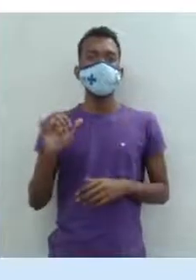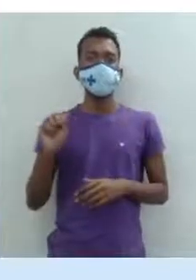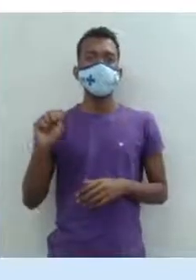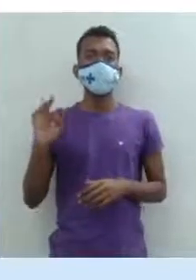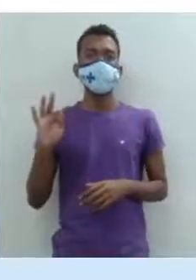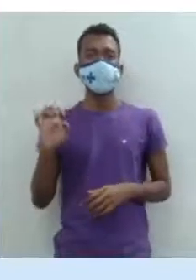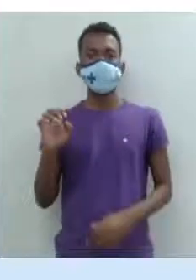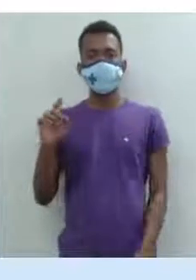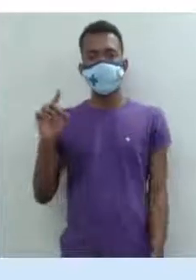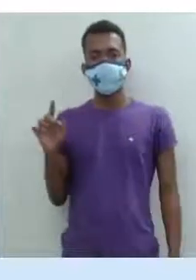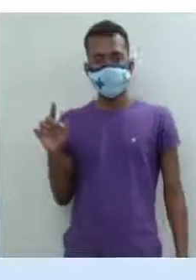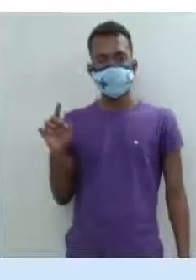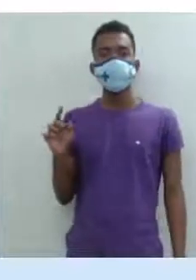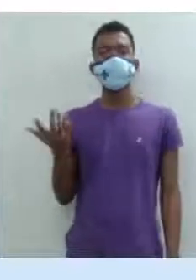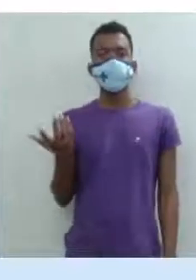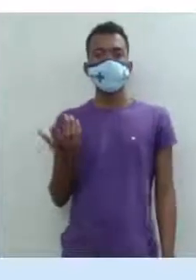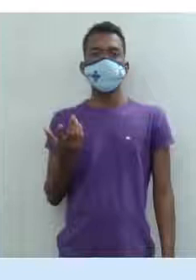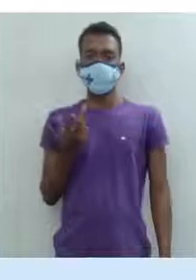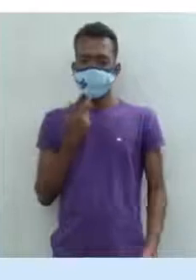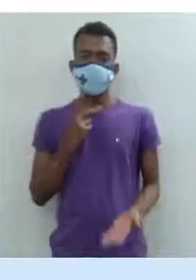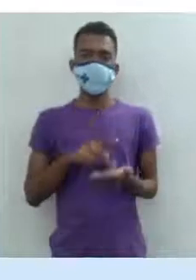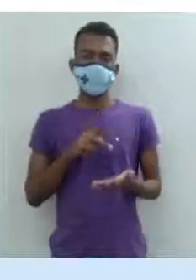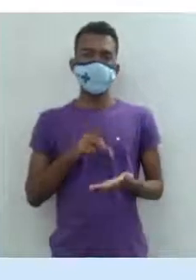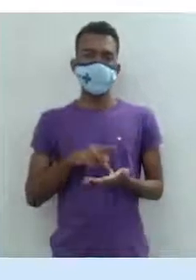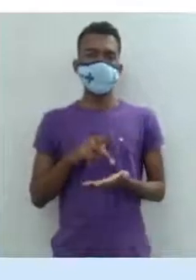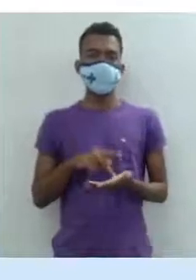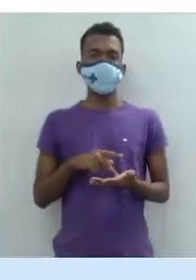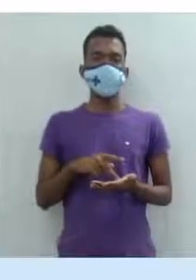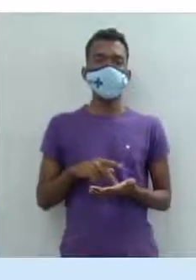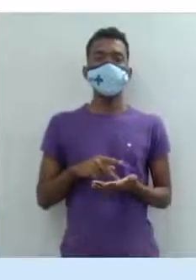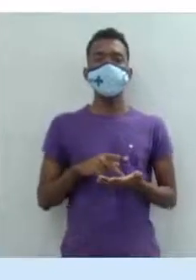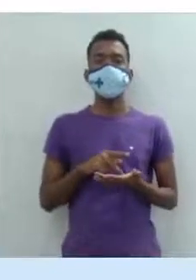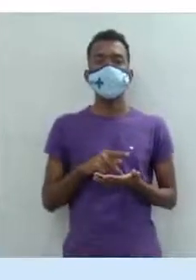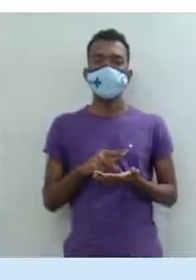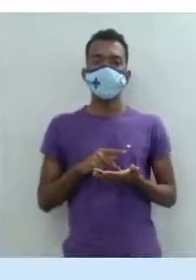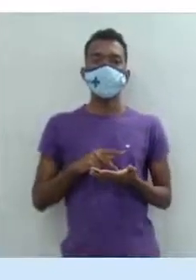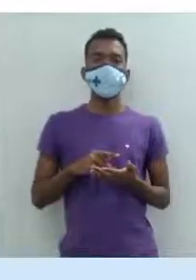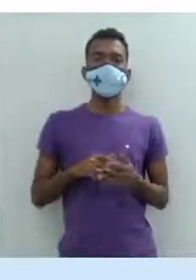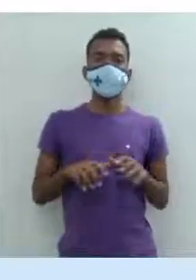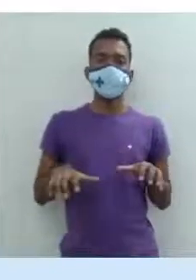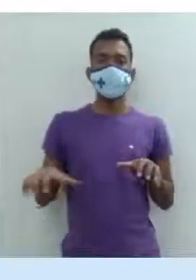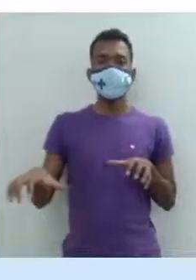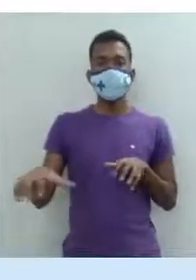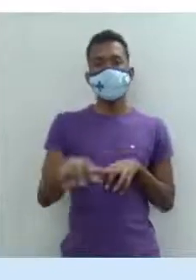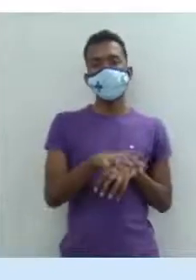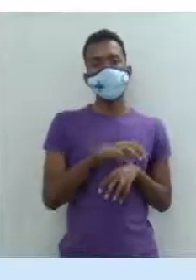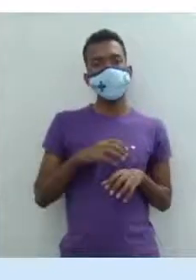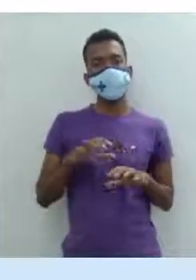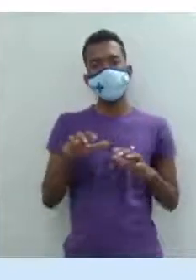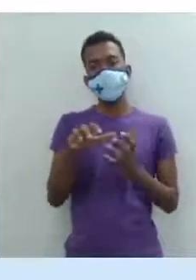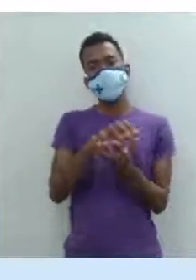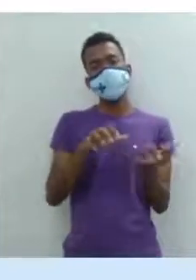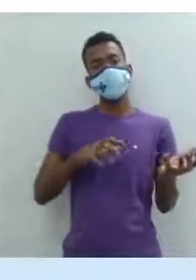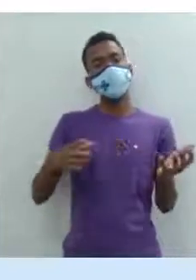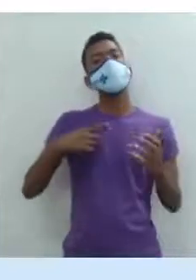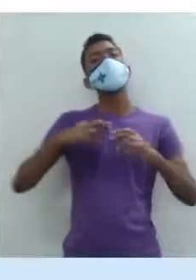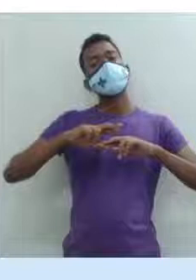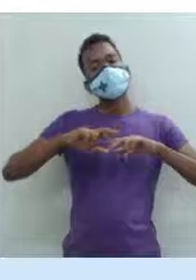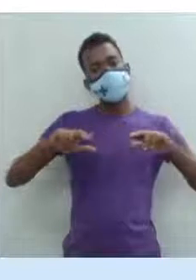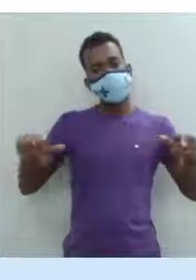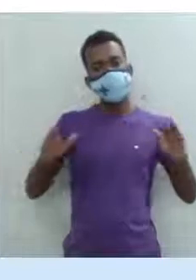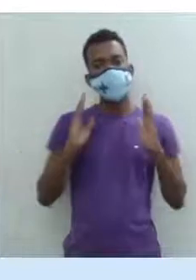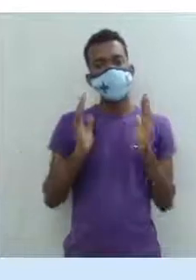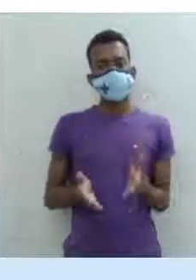né? Então, na realidade, em outras partes, né? Porque aqui em Pernambuco tem várias tribos, né?